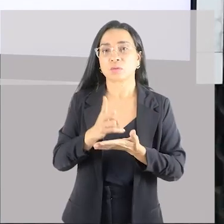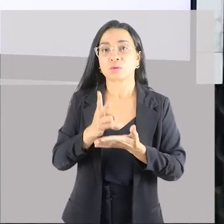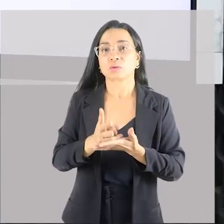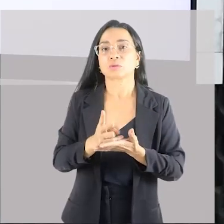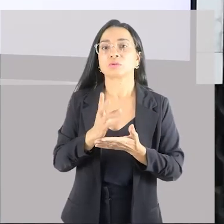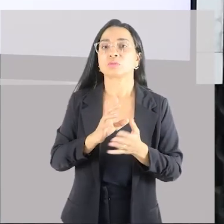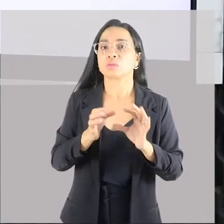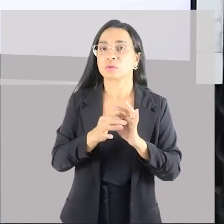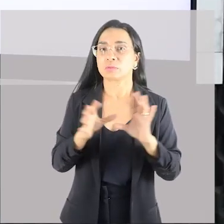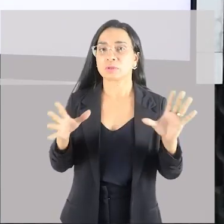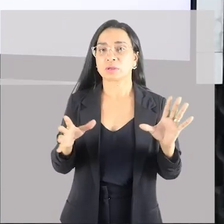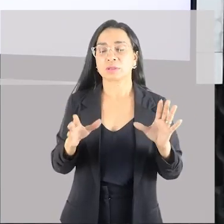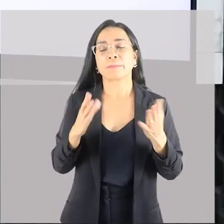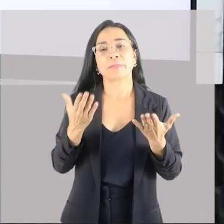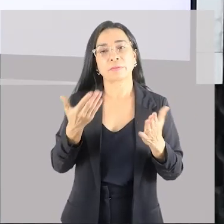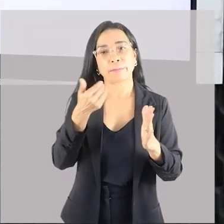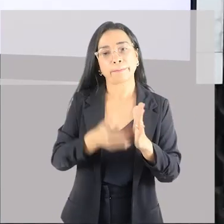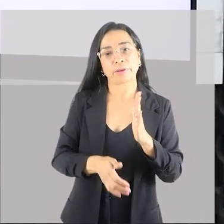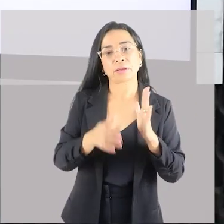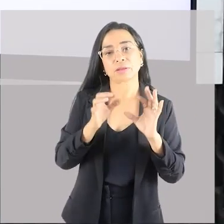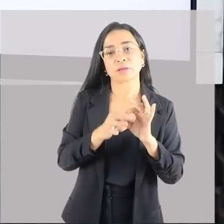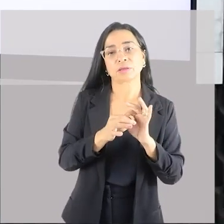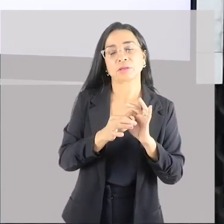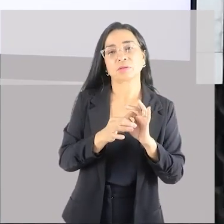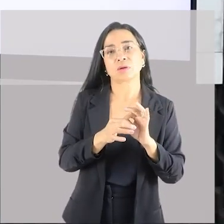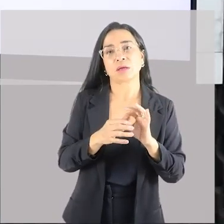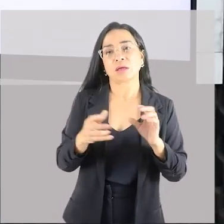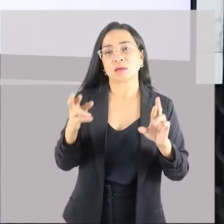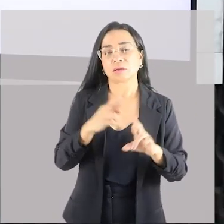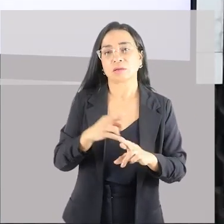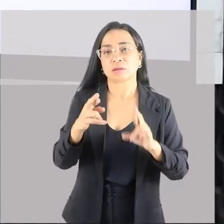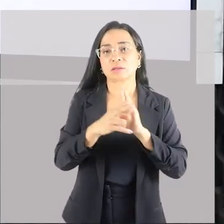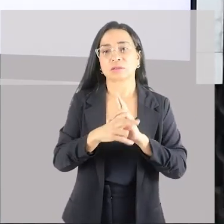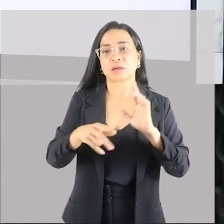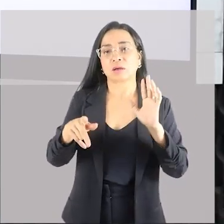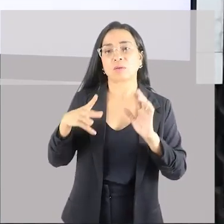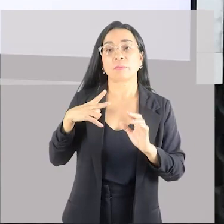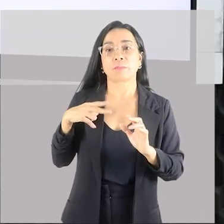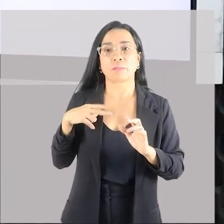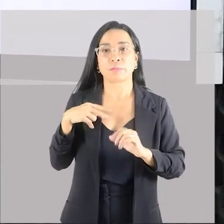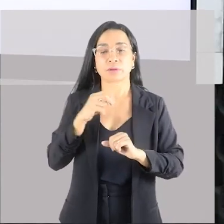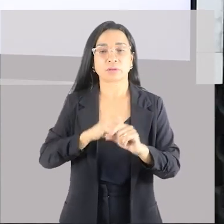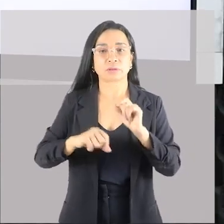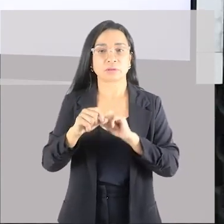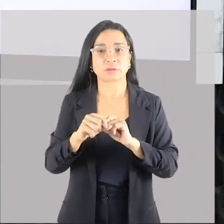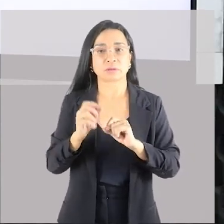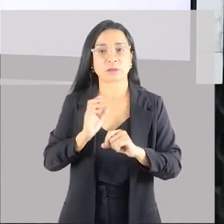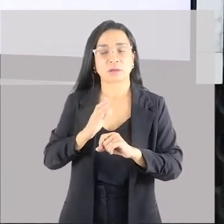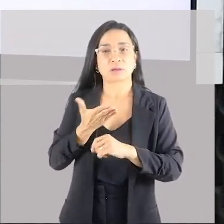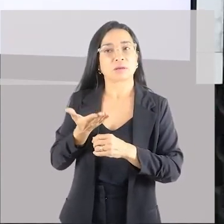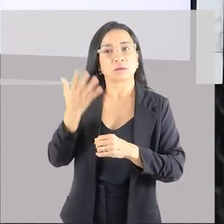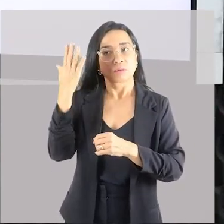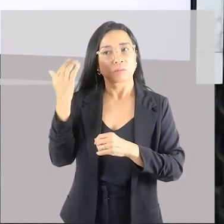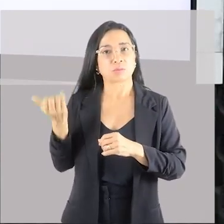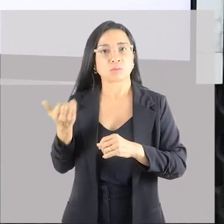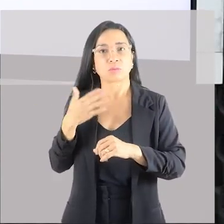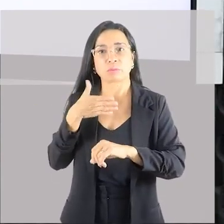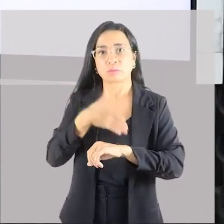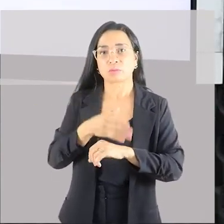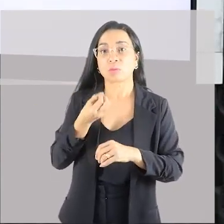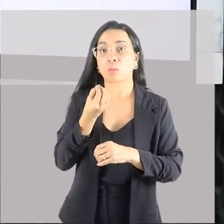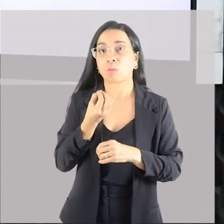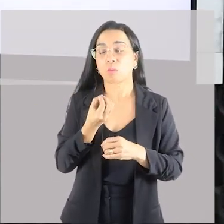propriedade privada. Ok? Aí a propriedade privada em Rousseau entra como um mal, mas aí não tem como